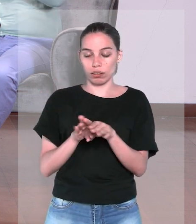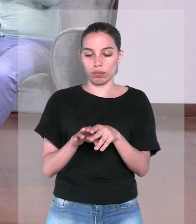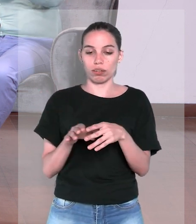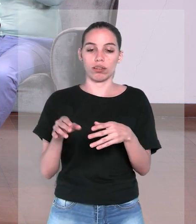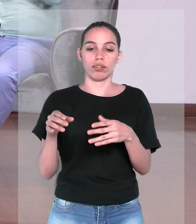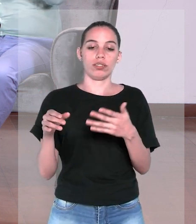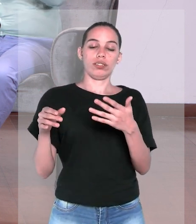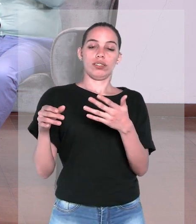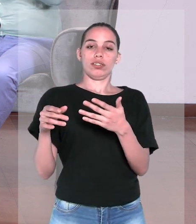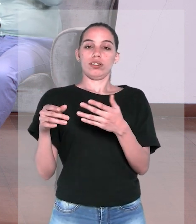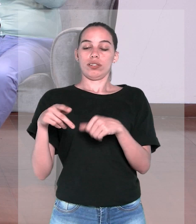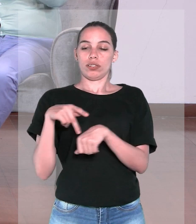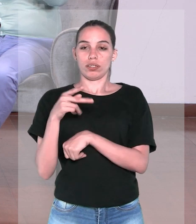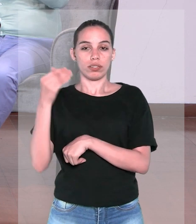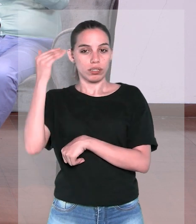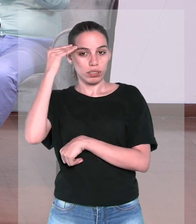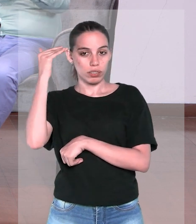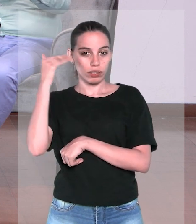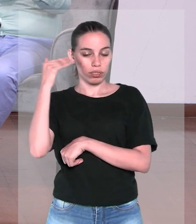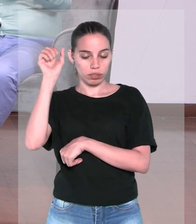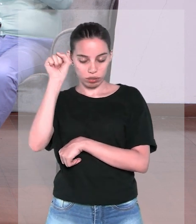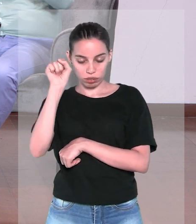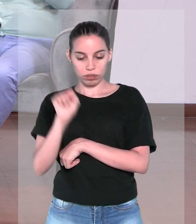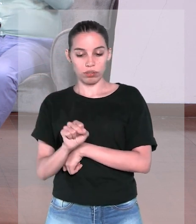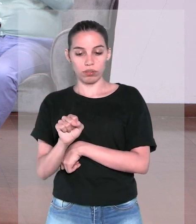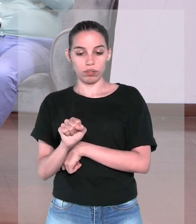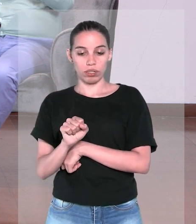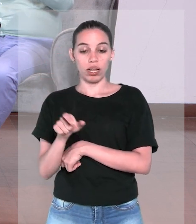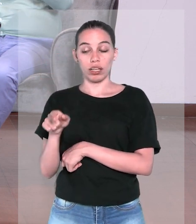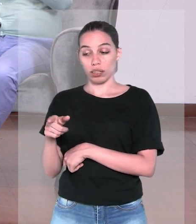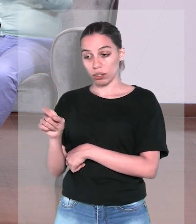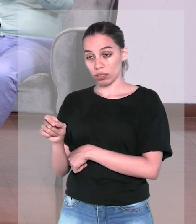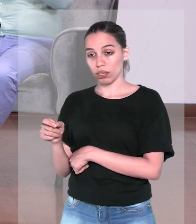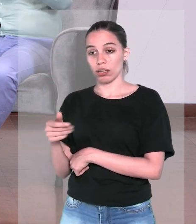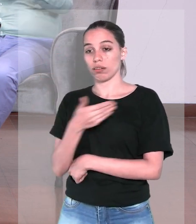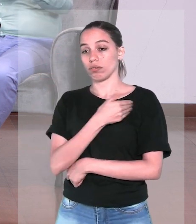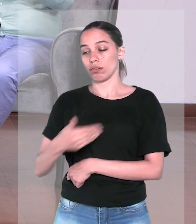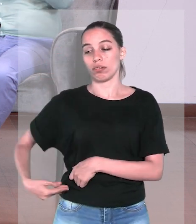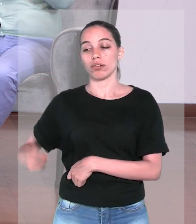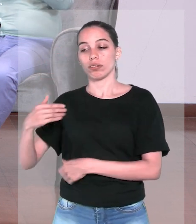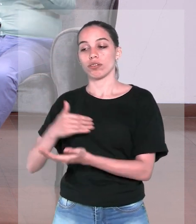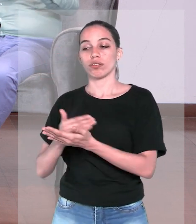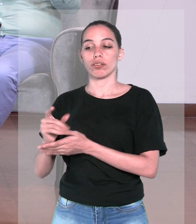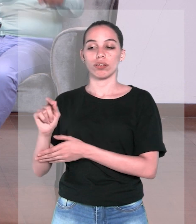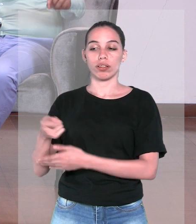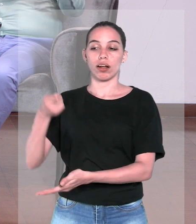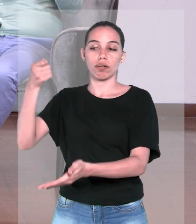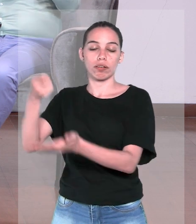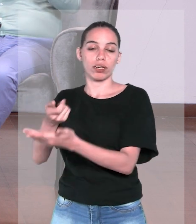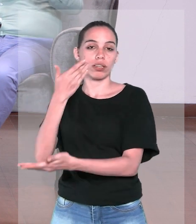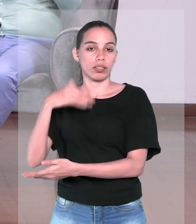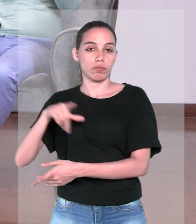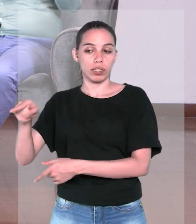no campo o fenômeno da geração do quarto está presente em todos os